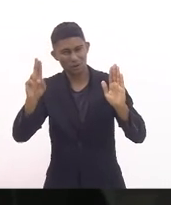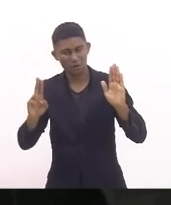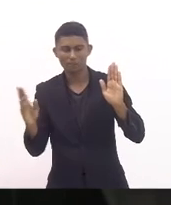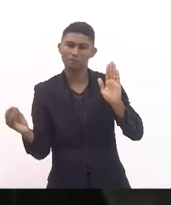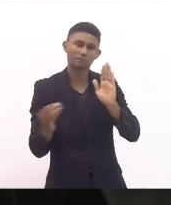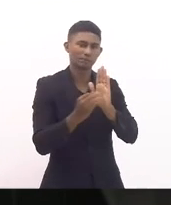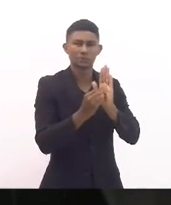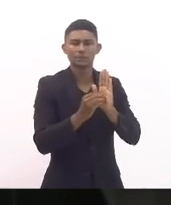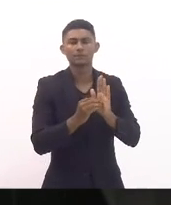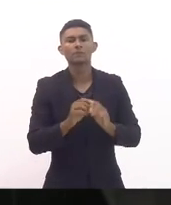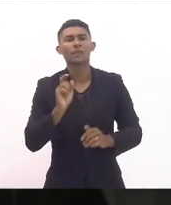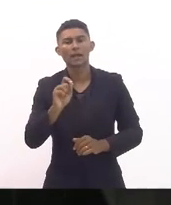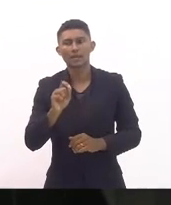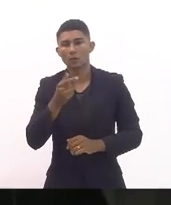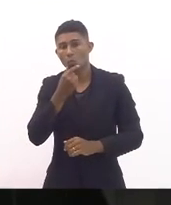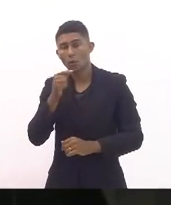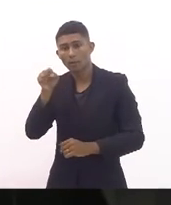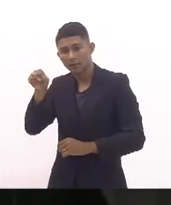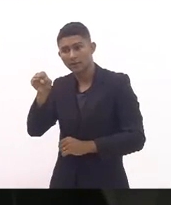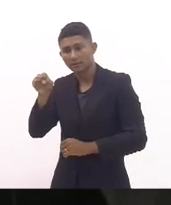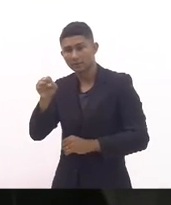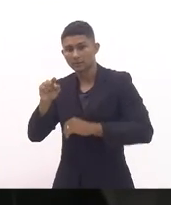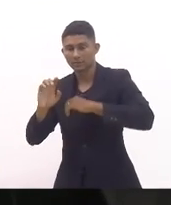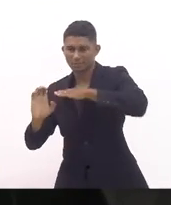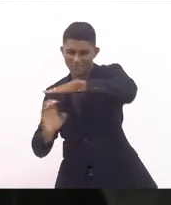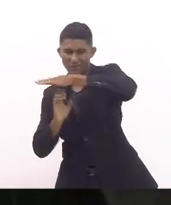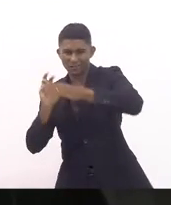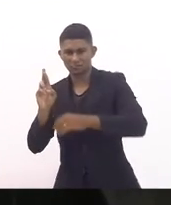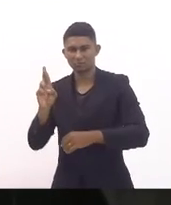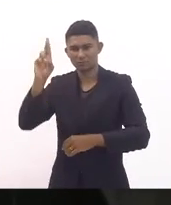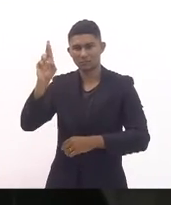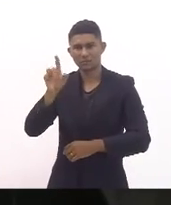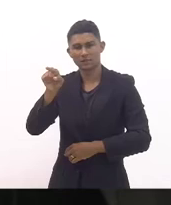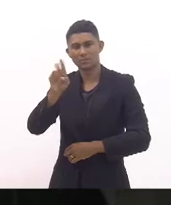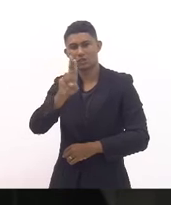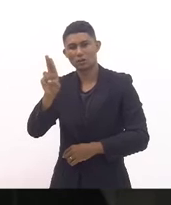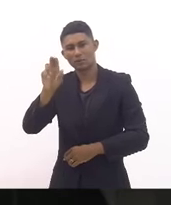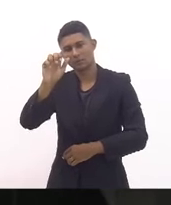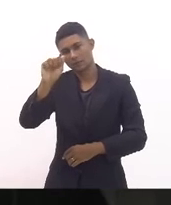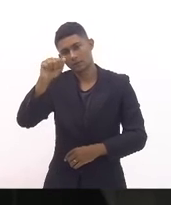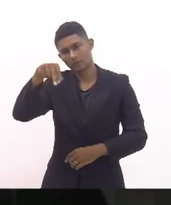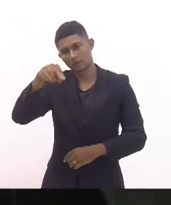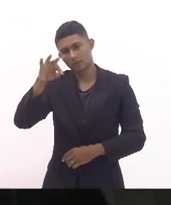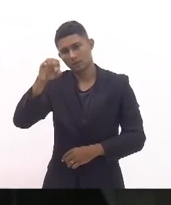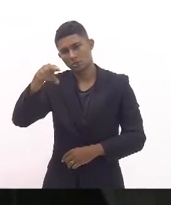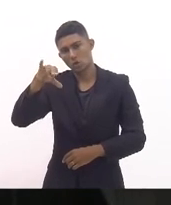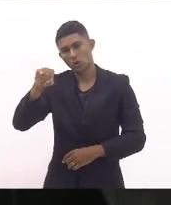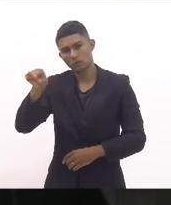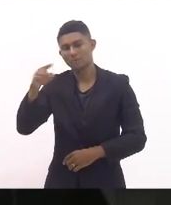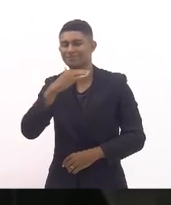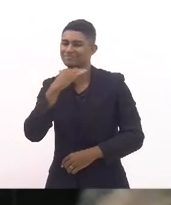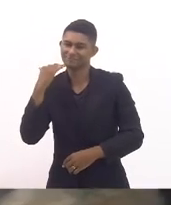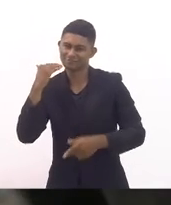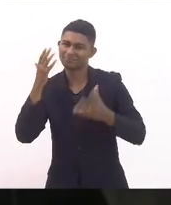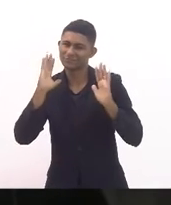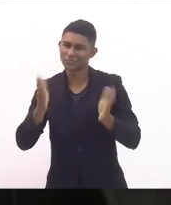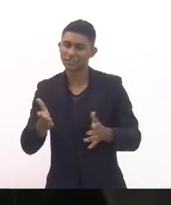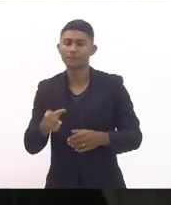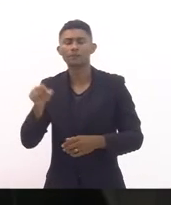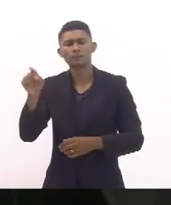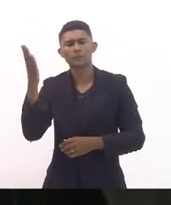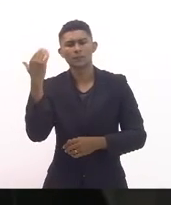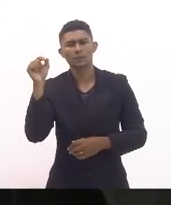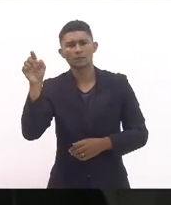outras ele cita o empresário Antônio Ermírio de Moraes já falecido que era dirigente de um